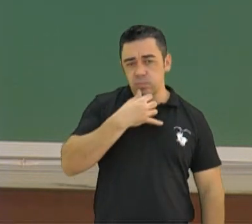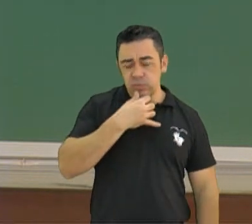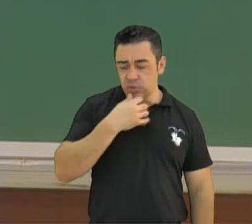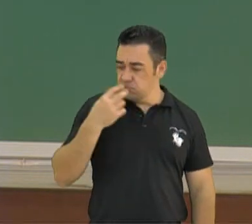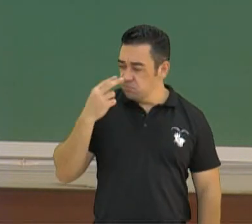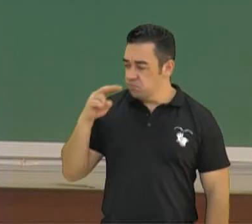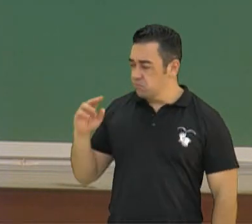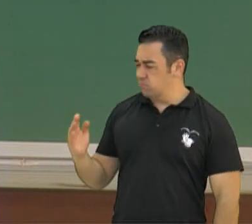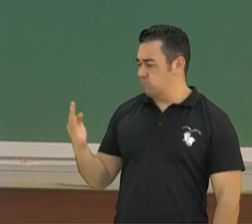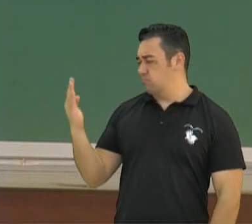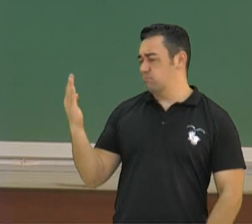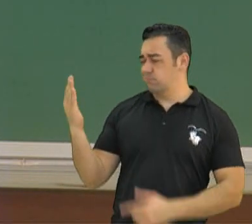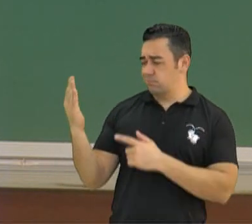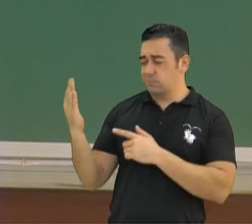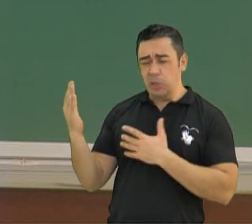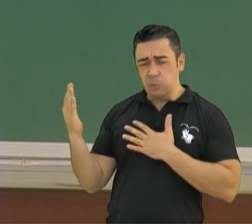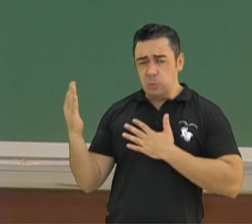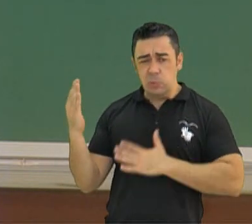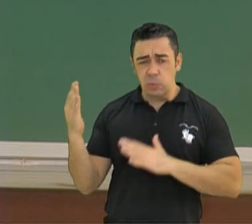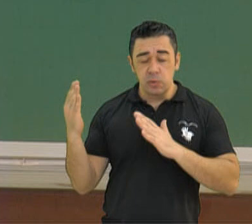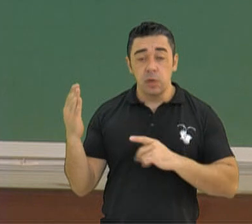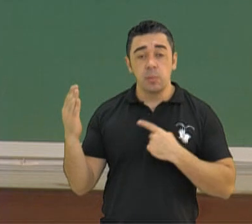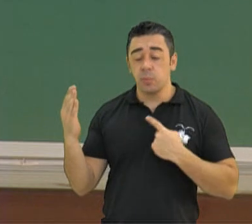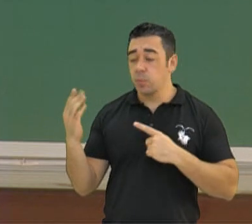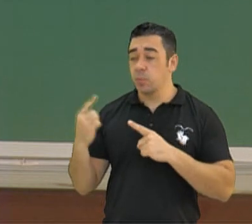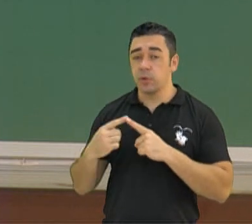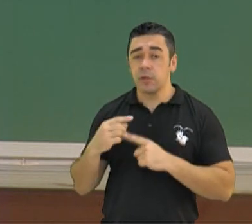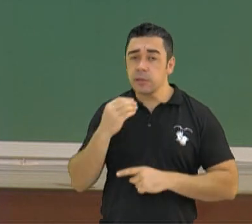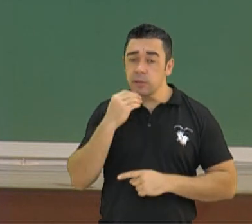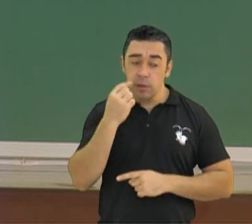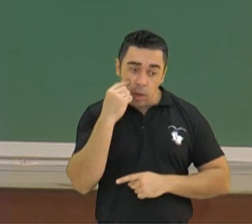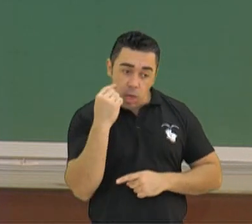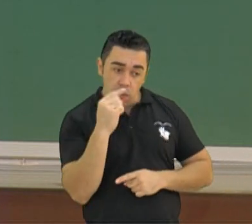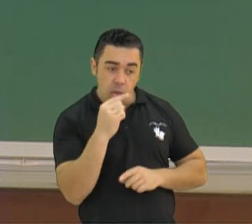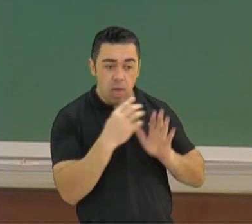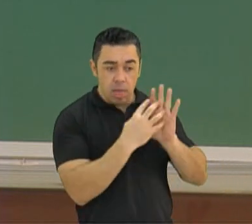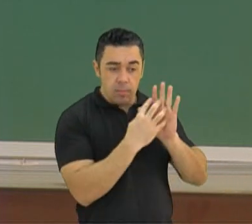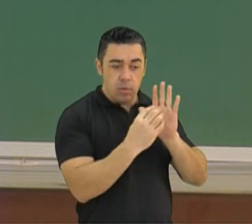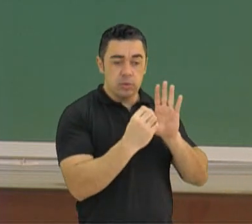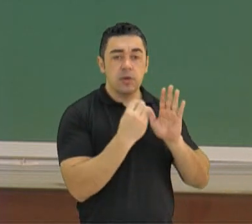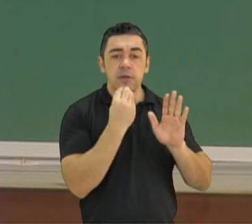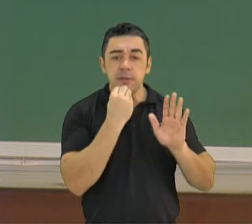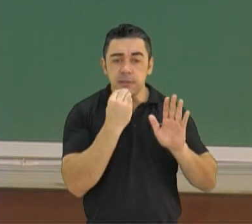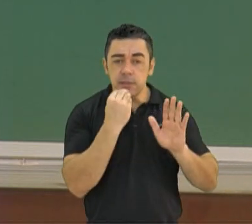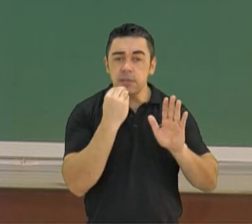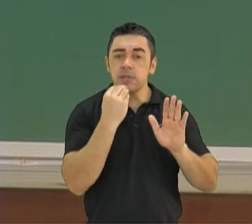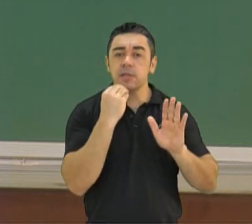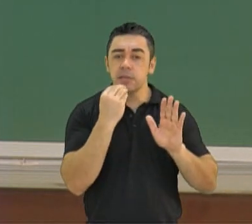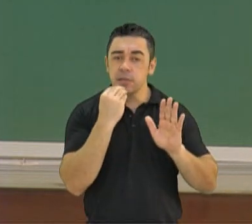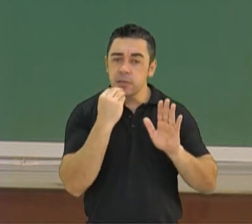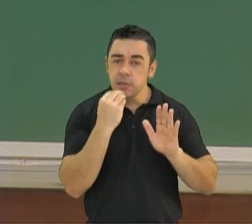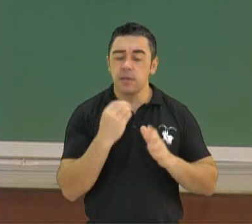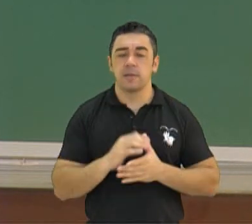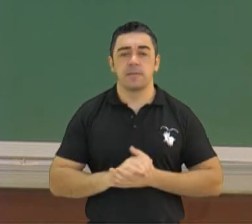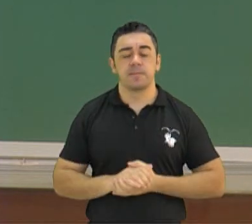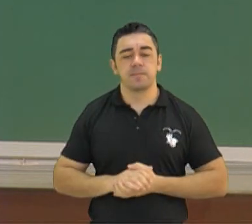física, para que então elas busquem esse modelo de corpo, esse padrão estético considerado ideal.